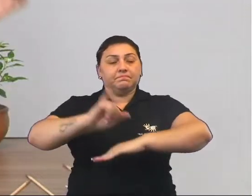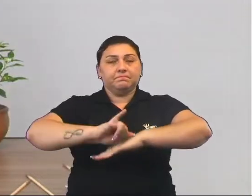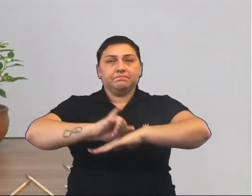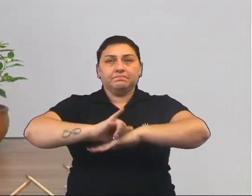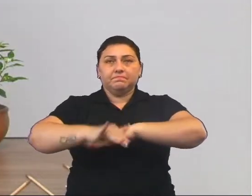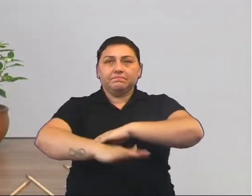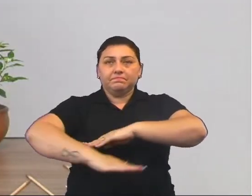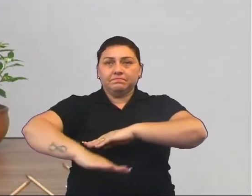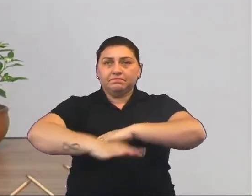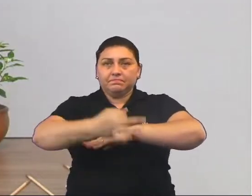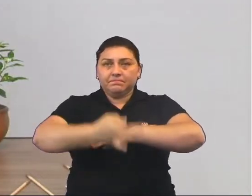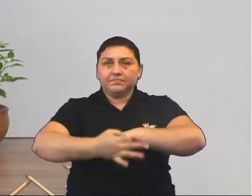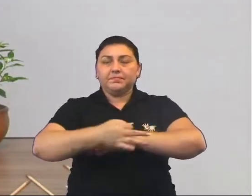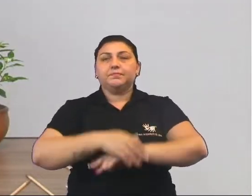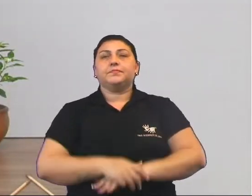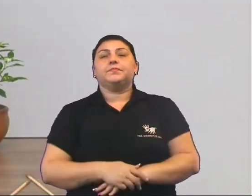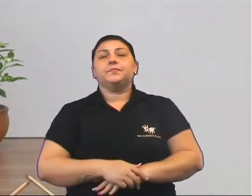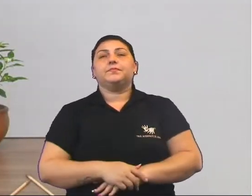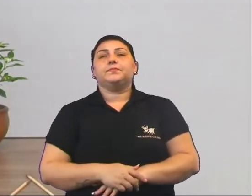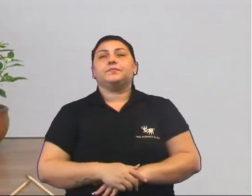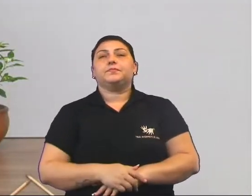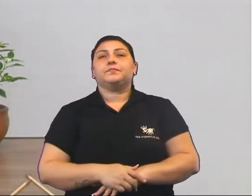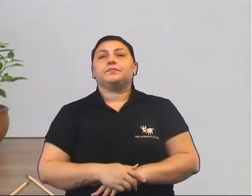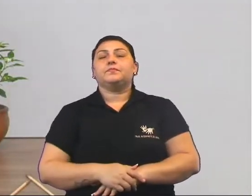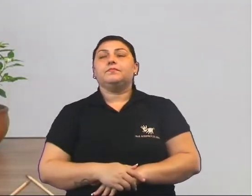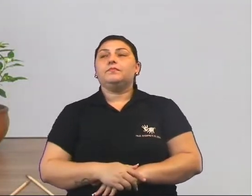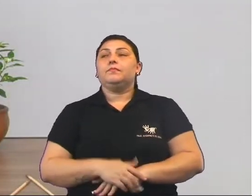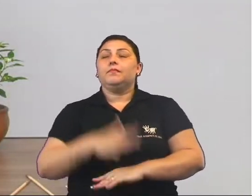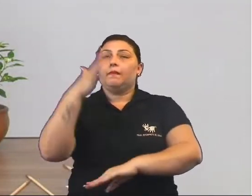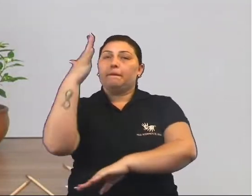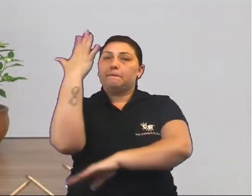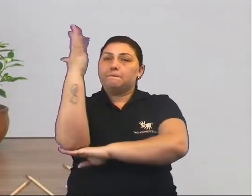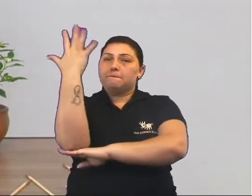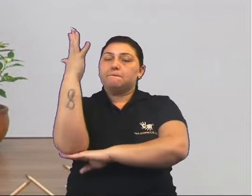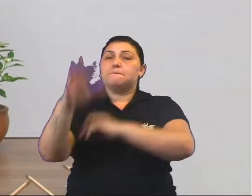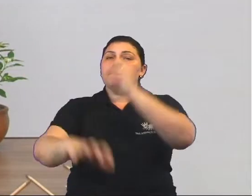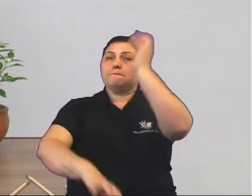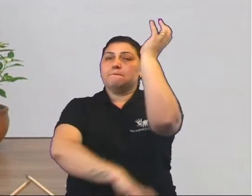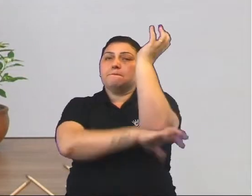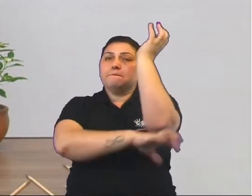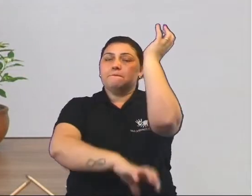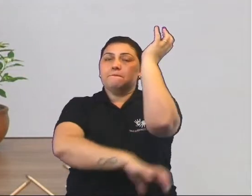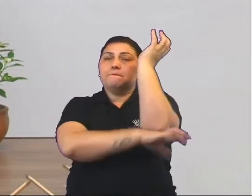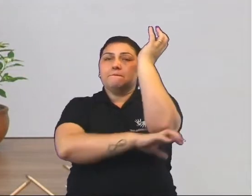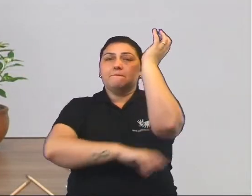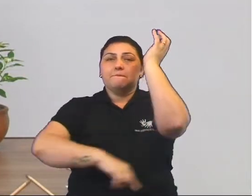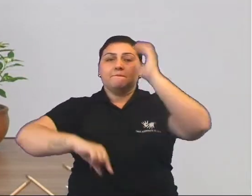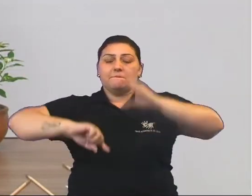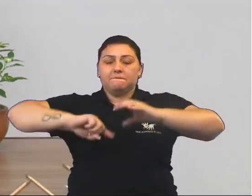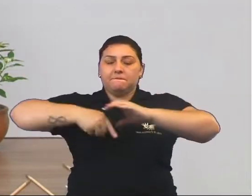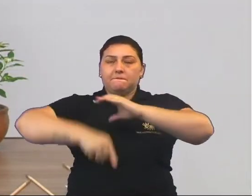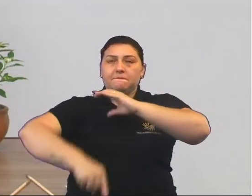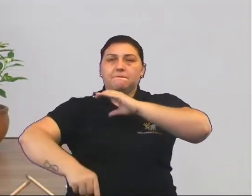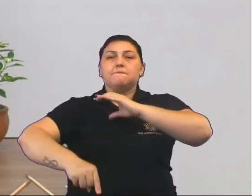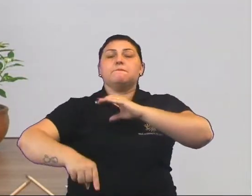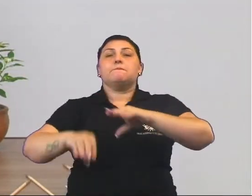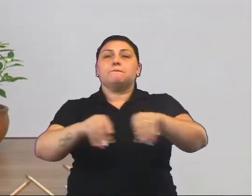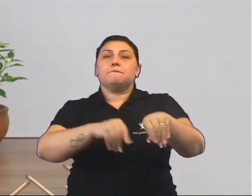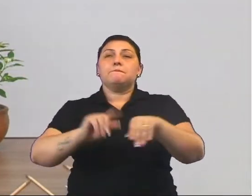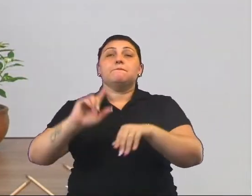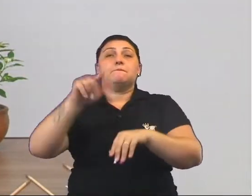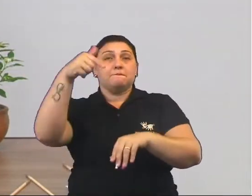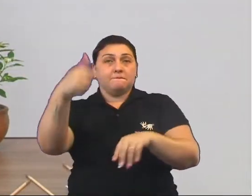certo? Então, vamos lá. A planta tem a raiz, que cresce embaixo do solo, e uma